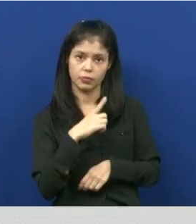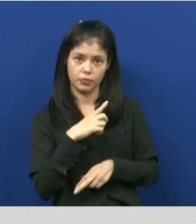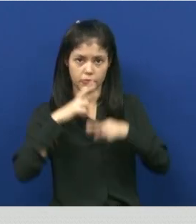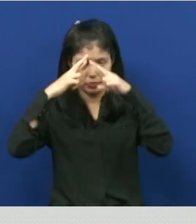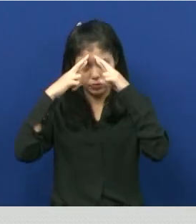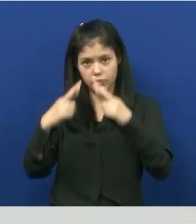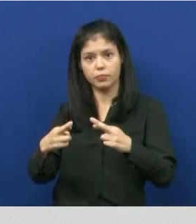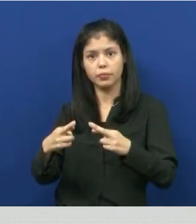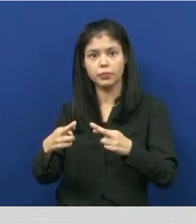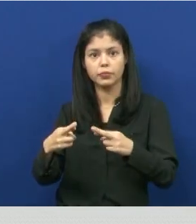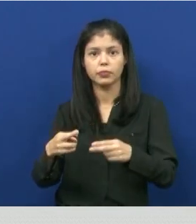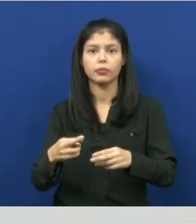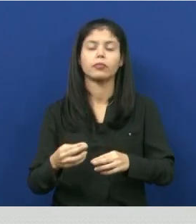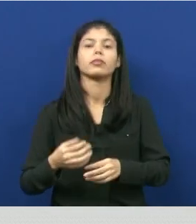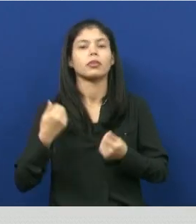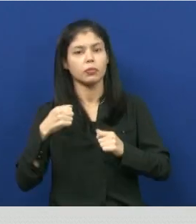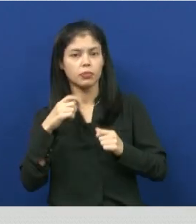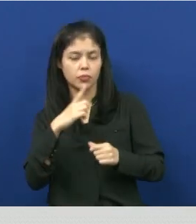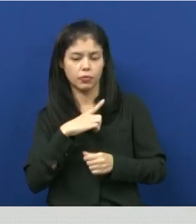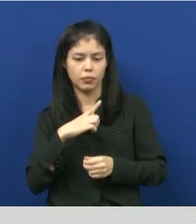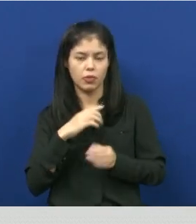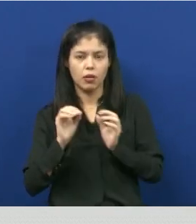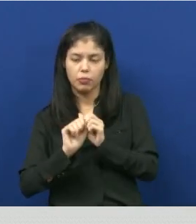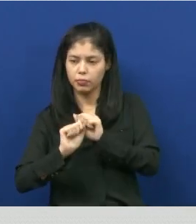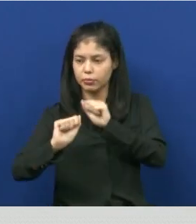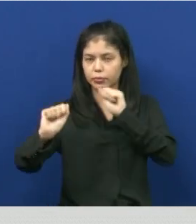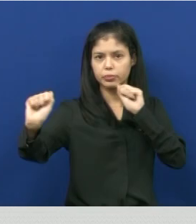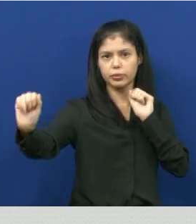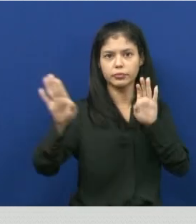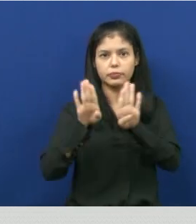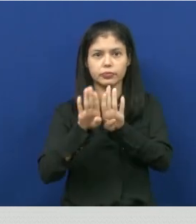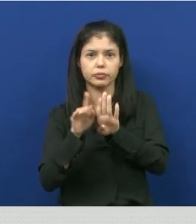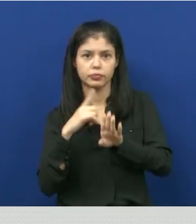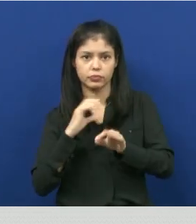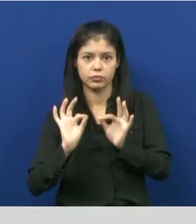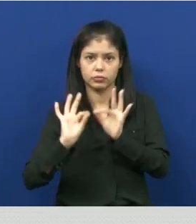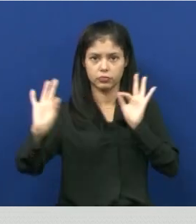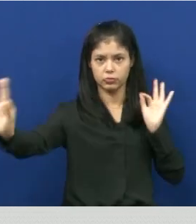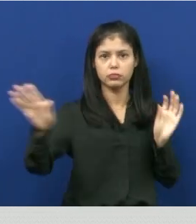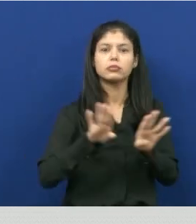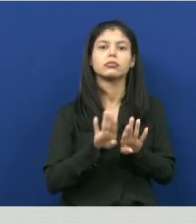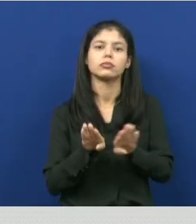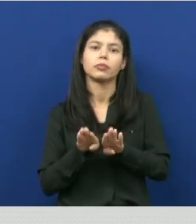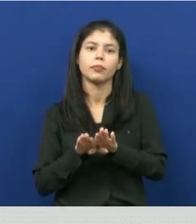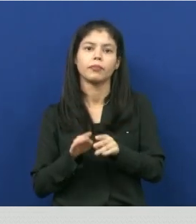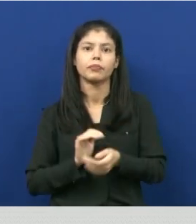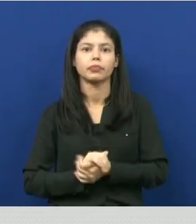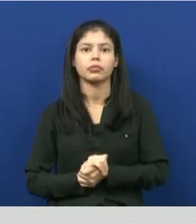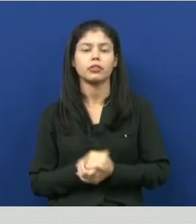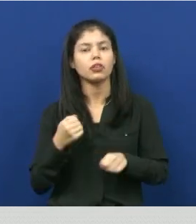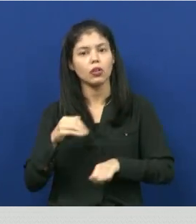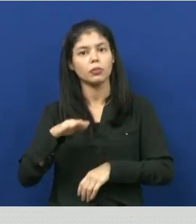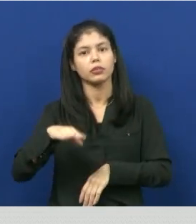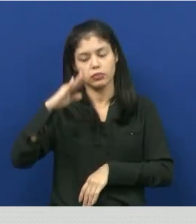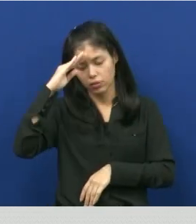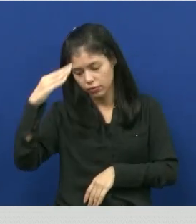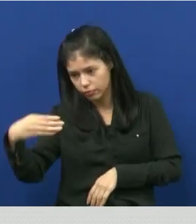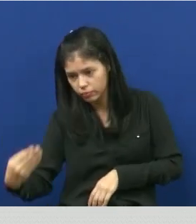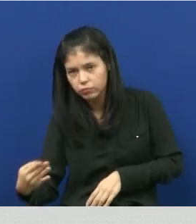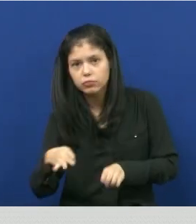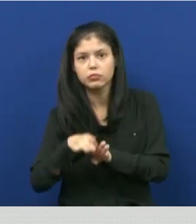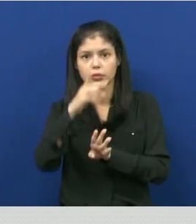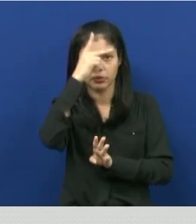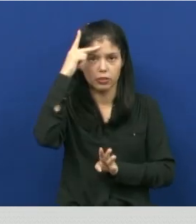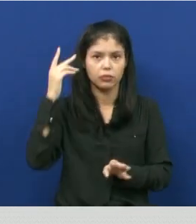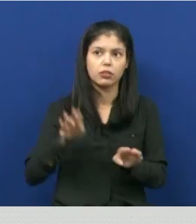certo respeito, necessito ter um pouco de distanciamento, já que eu preciso reverenciar essa pessoa, principalmente porque no exemplo